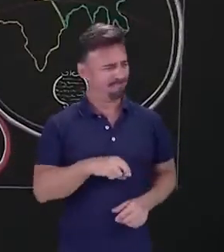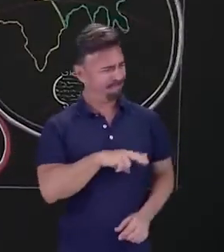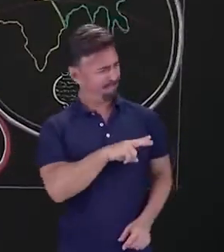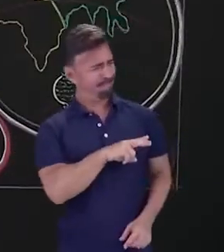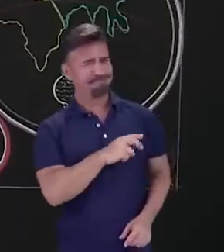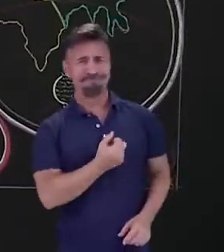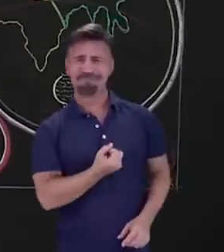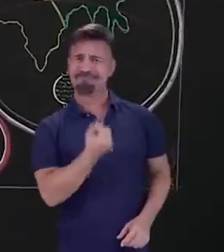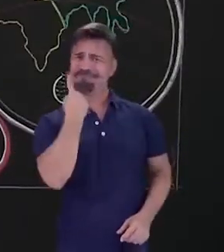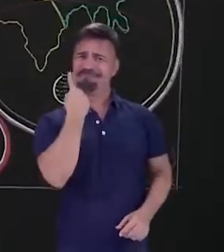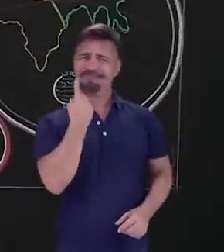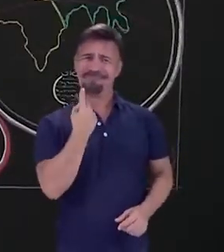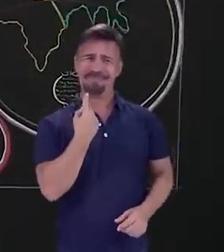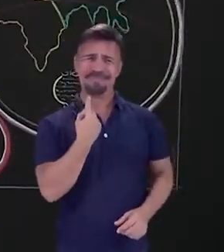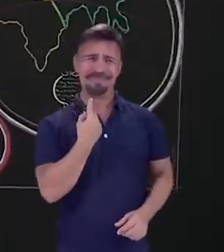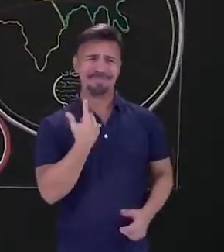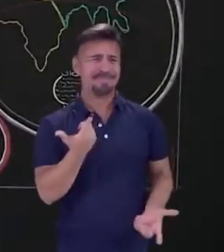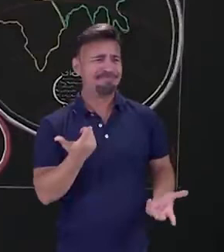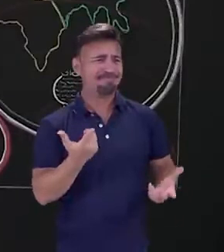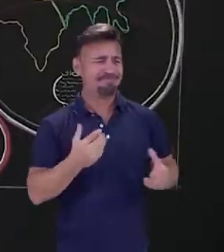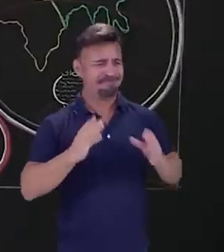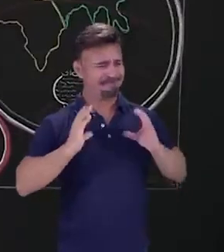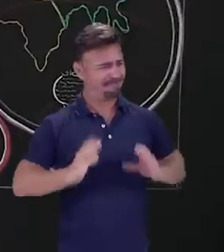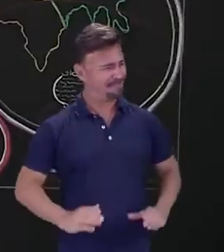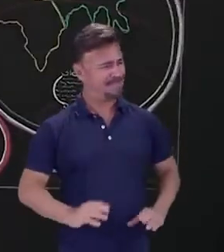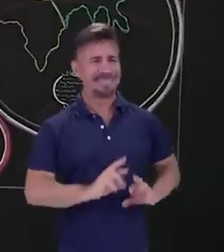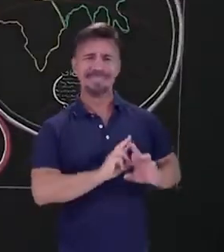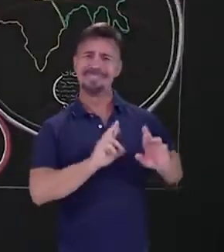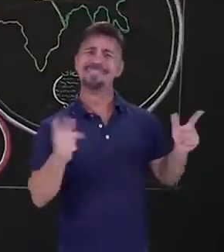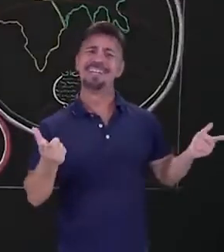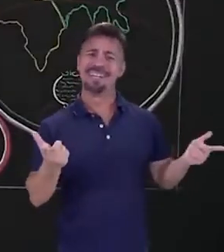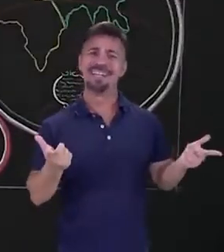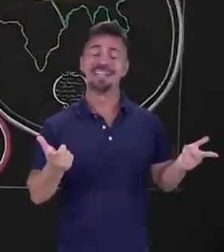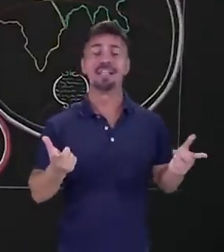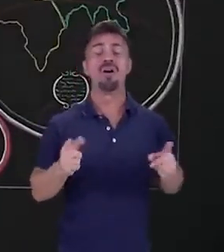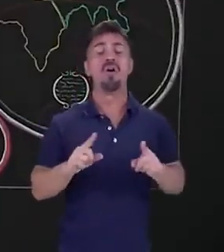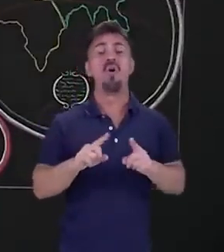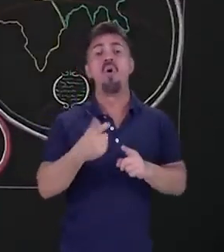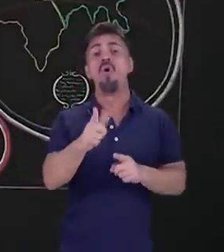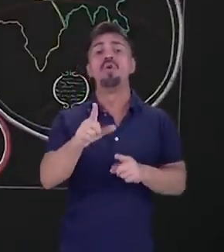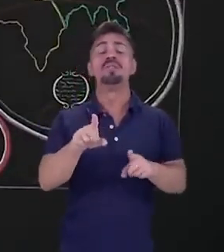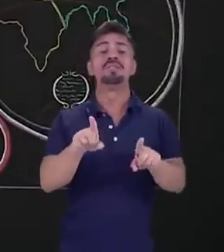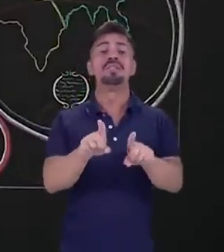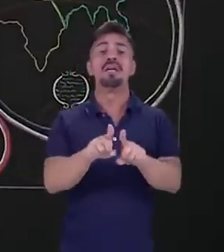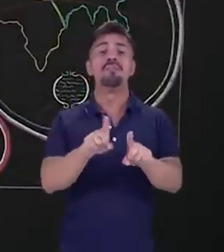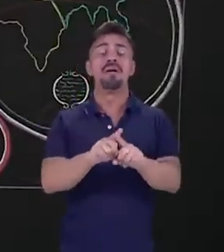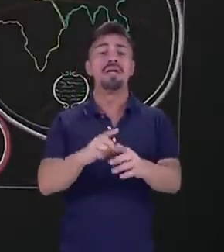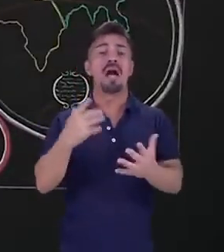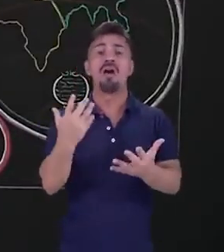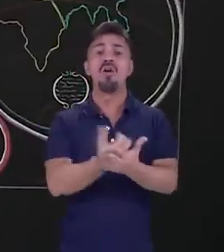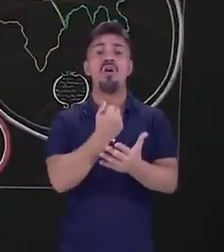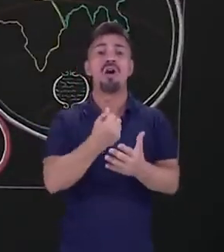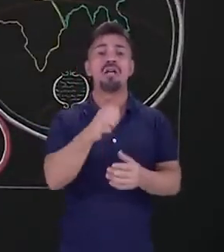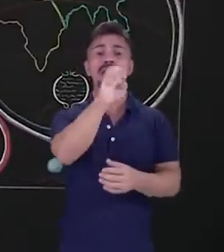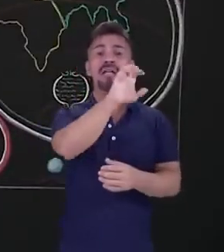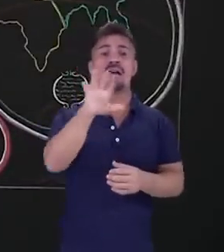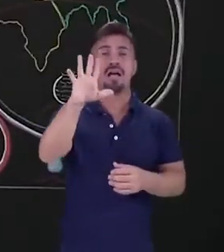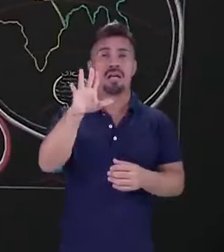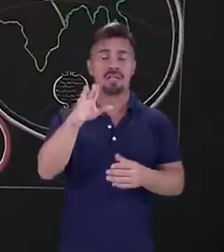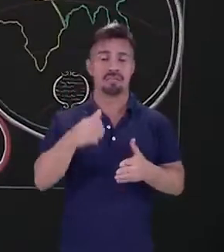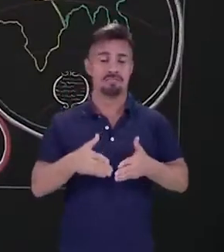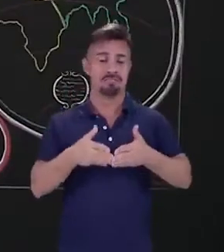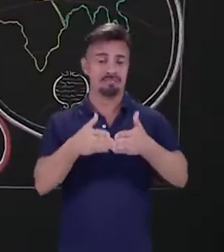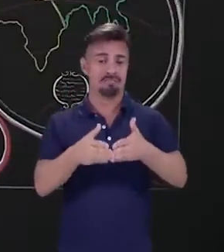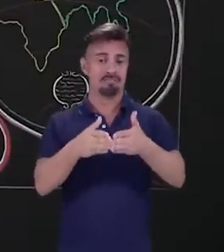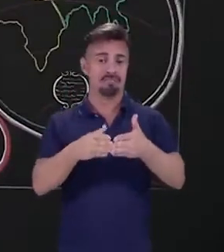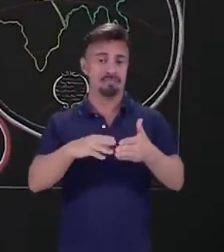se comportava culturalmente de outra forma. Outro exemplo muito conhecido da conquista da América, quando os navegadores